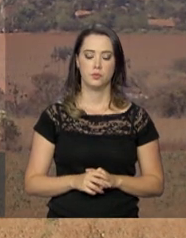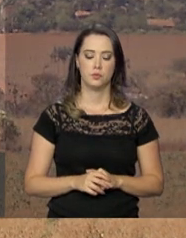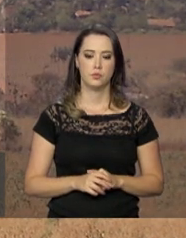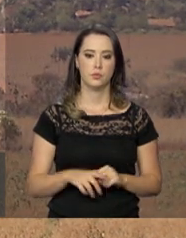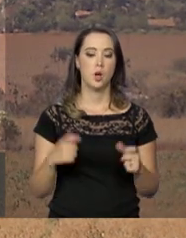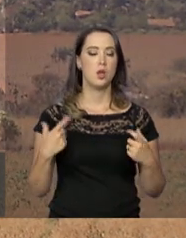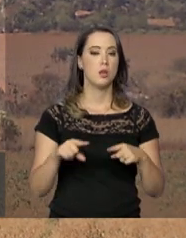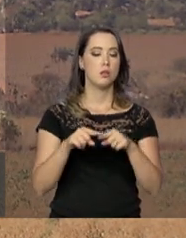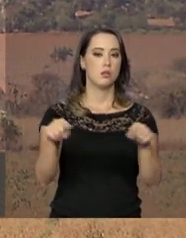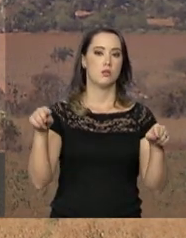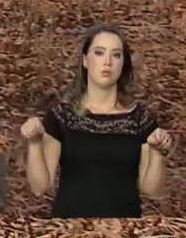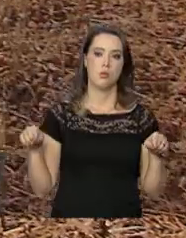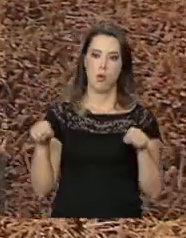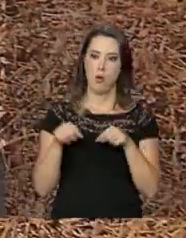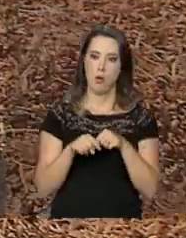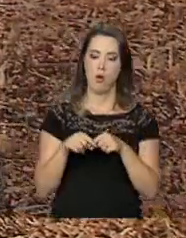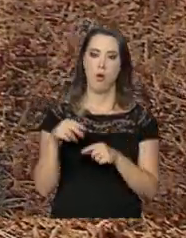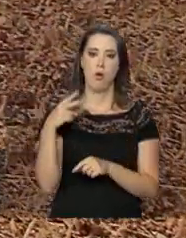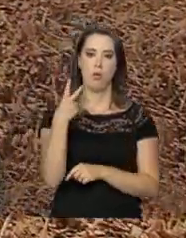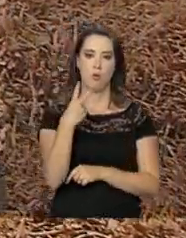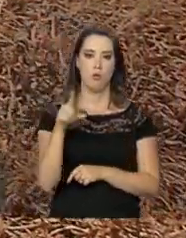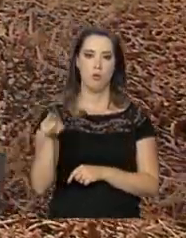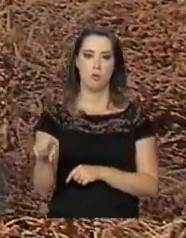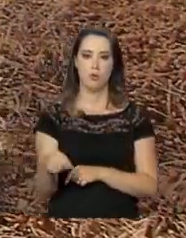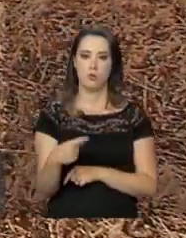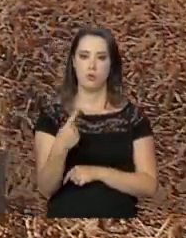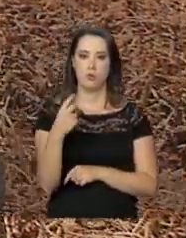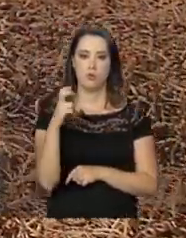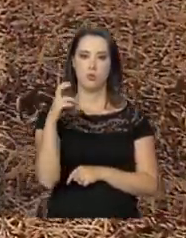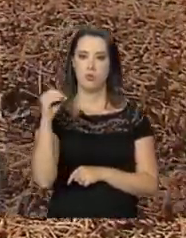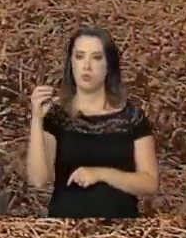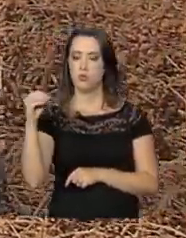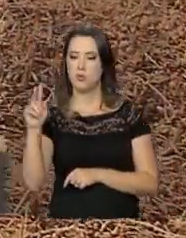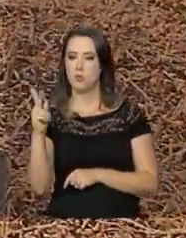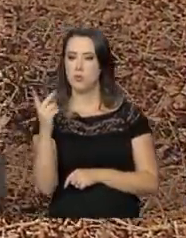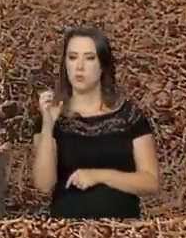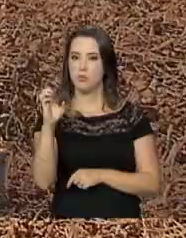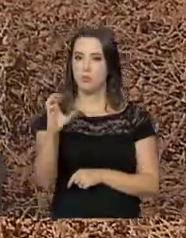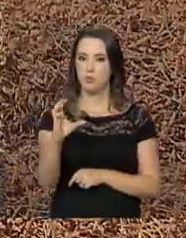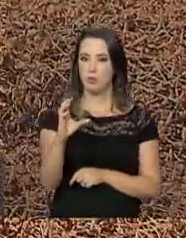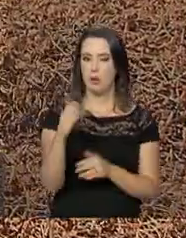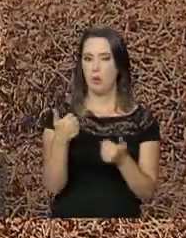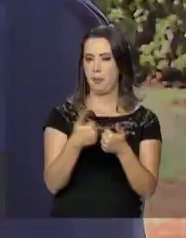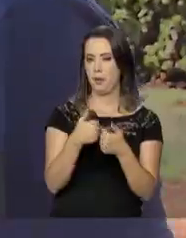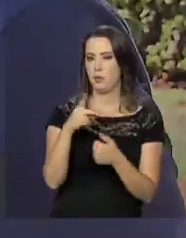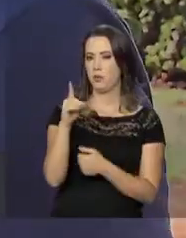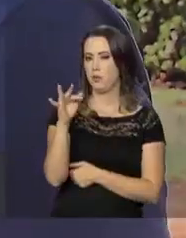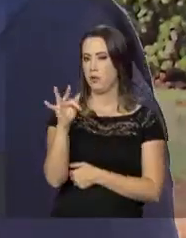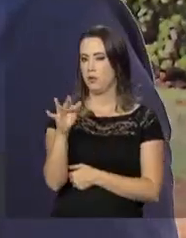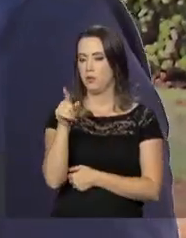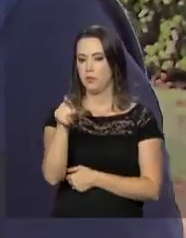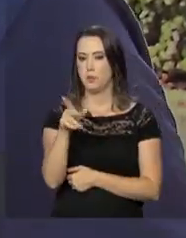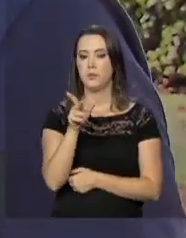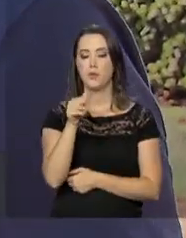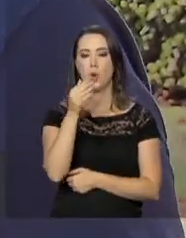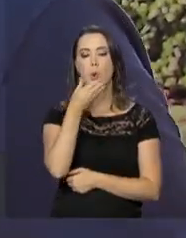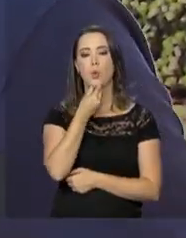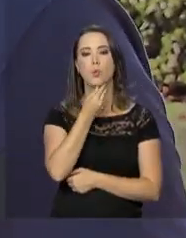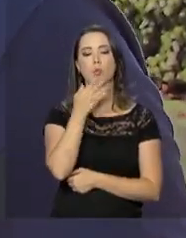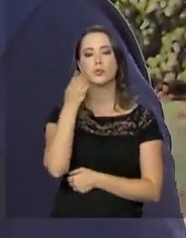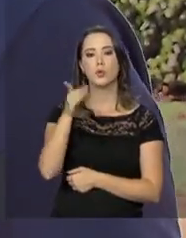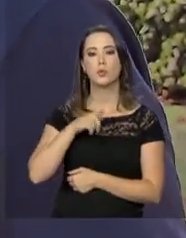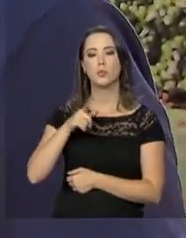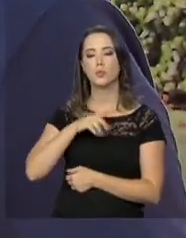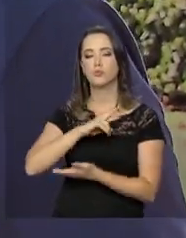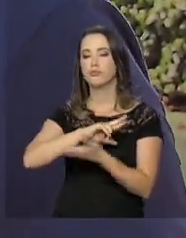Nesta propriedade familiar de 2.500 hectares, na região rural do Distrito Federal, o senhor Leomar